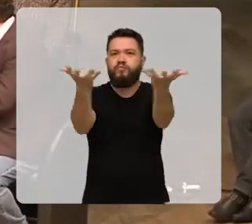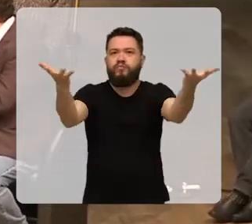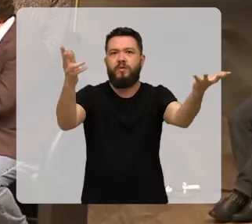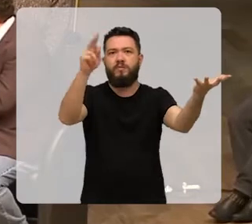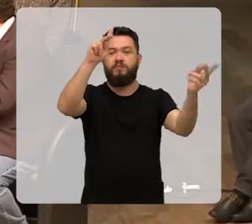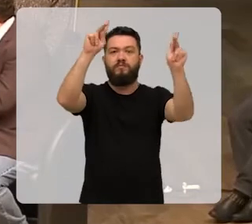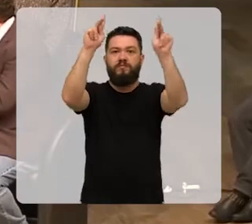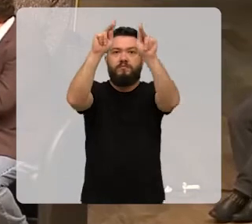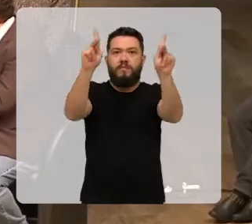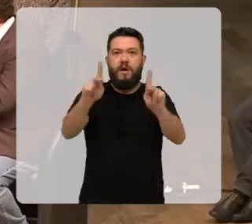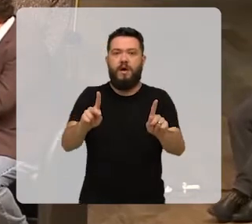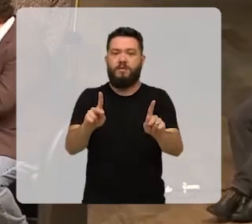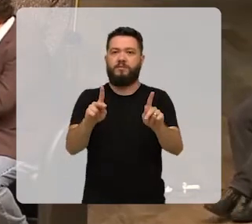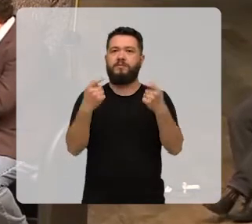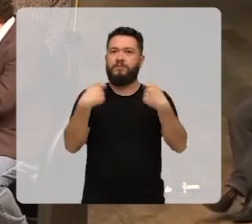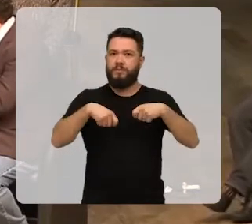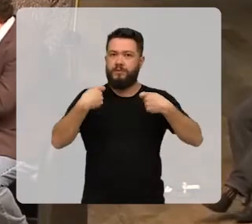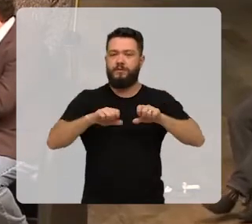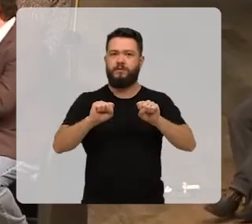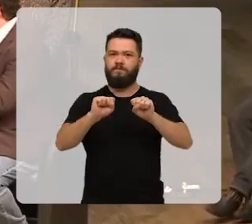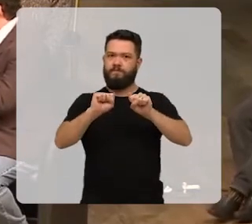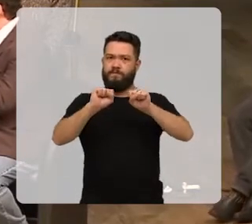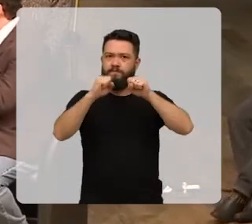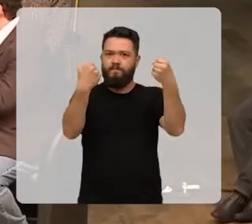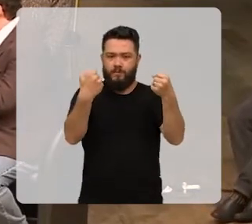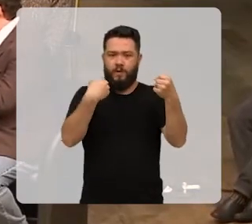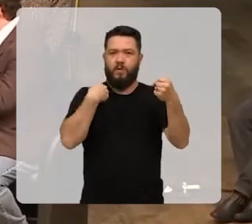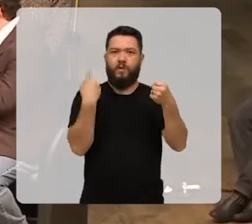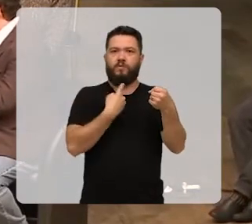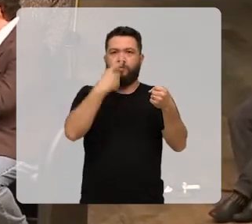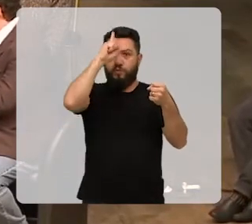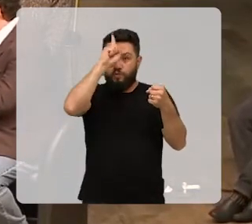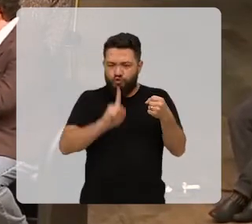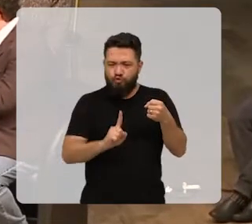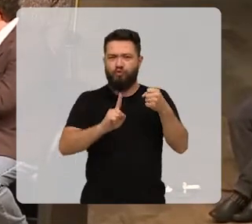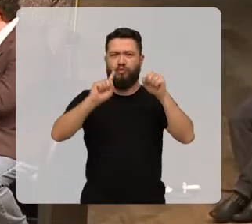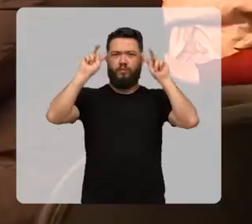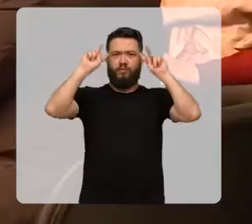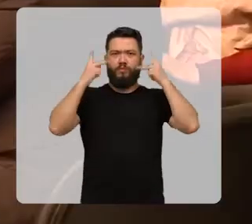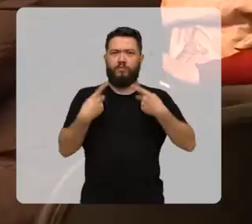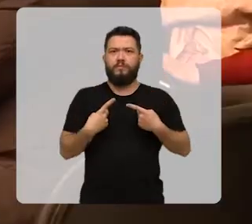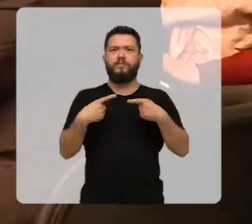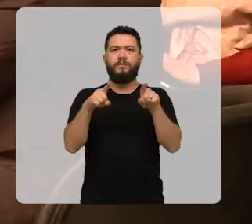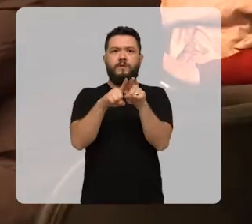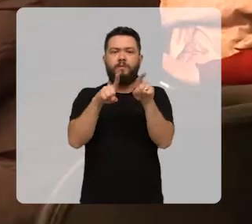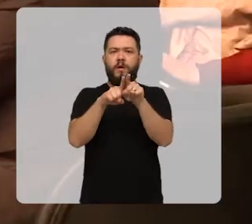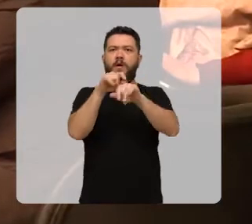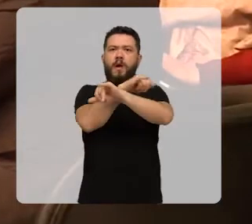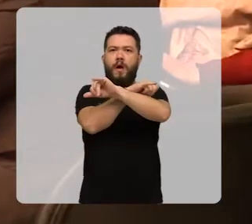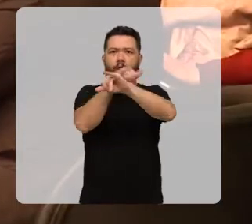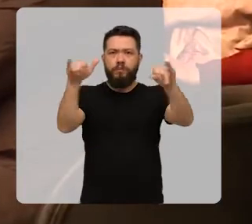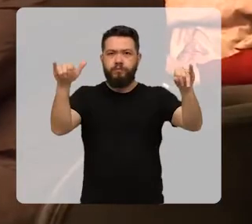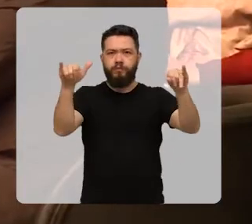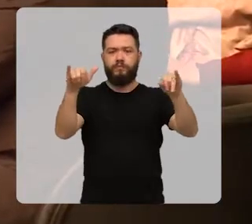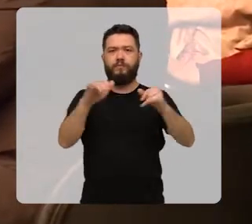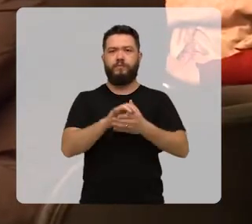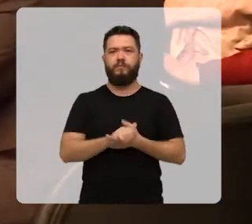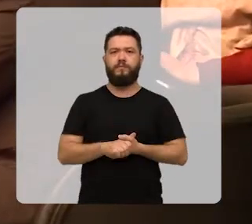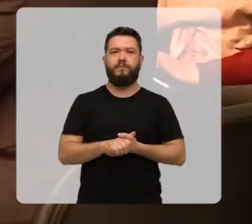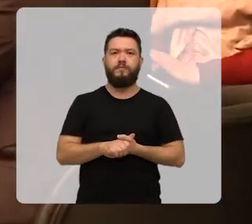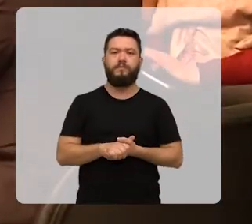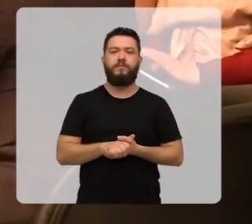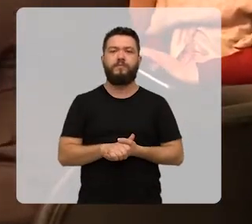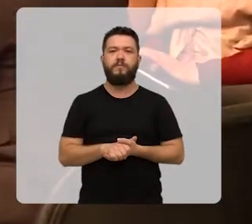defesa da dignidade humana e uma mensagem também em prol dos direitos humanos agora